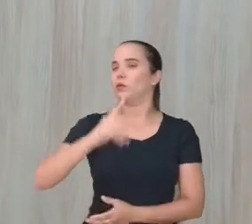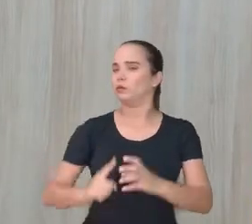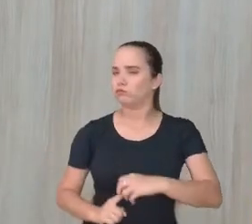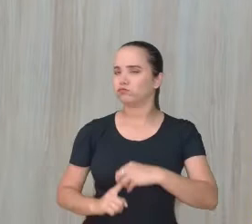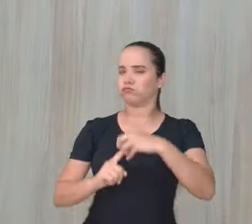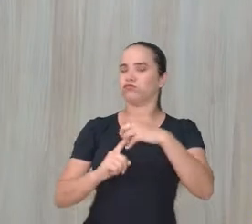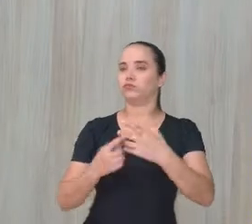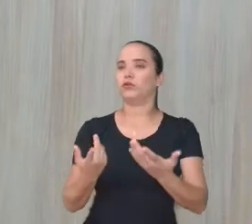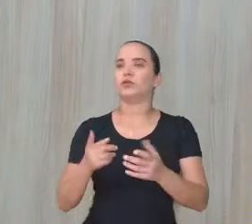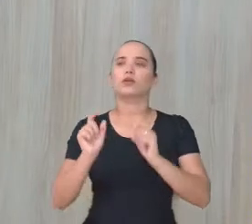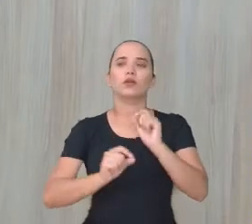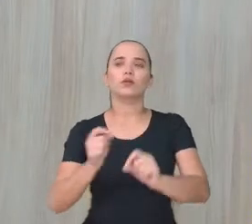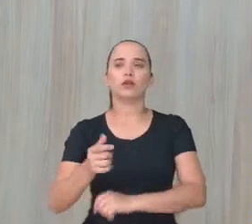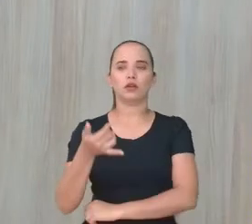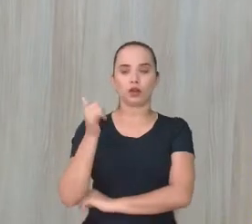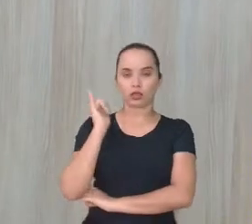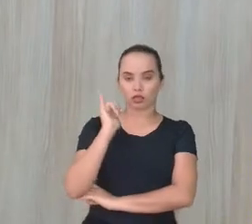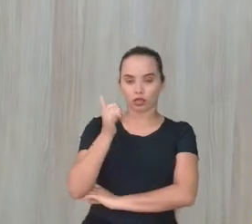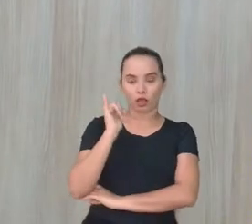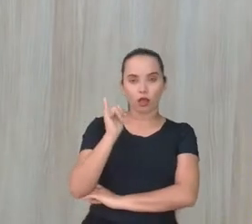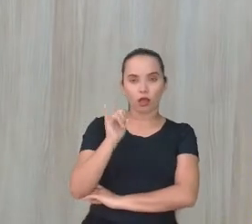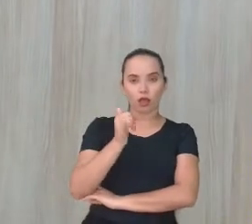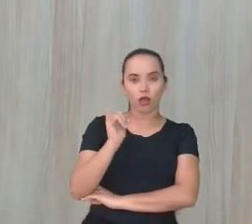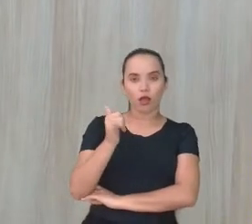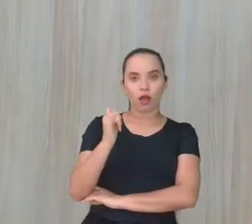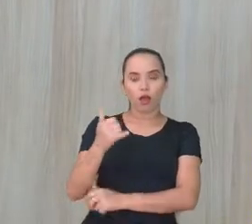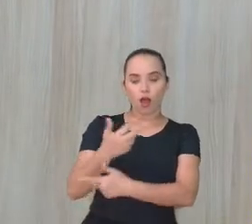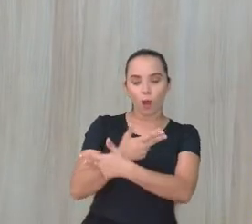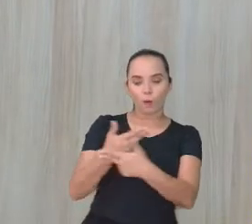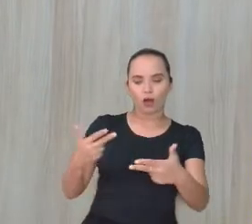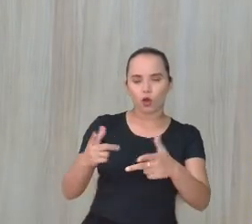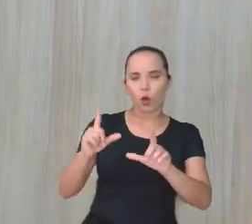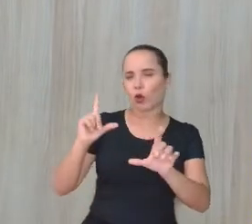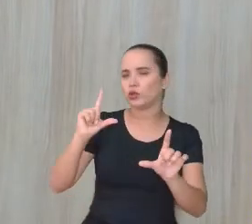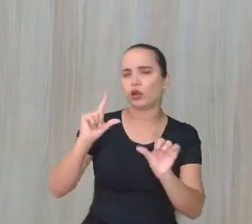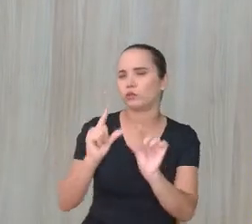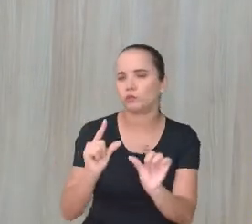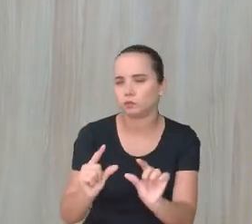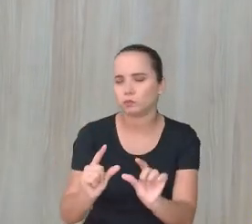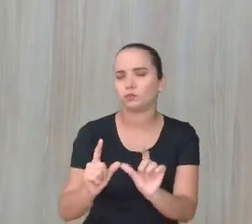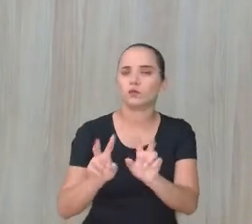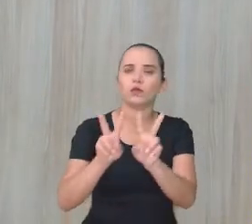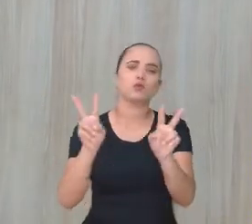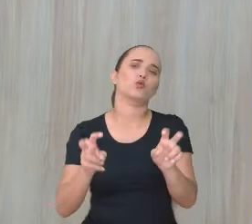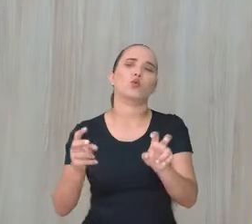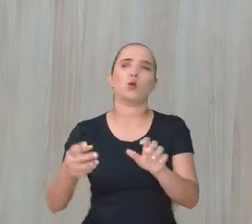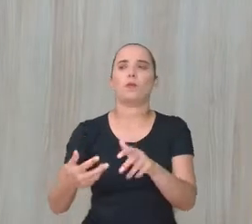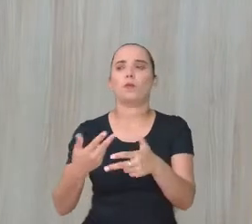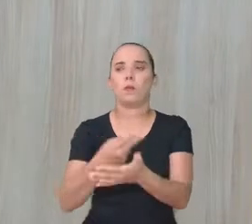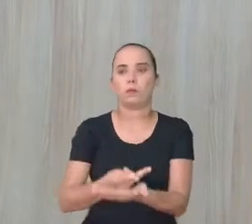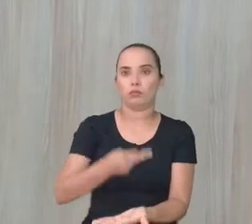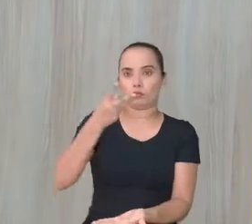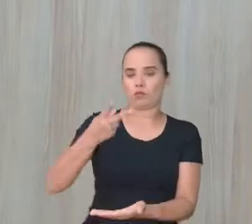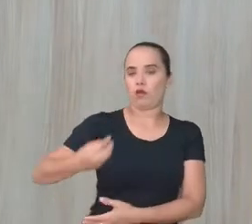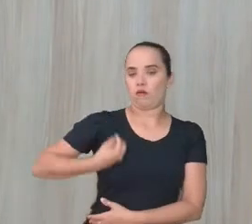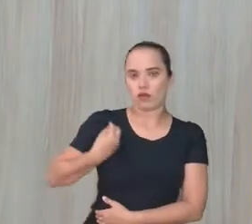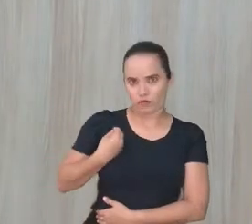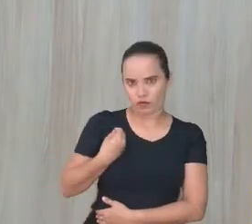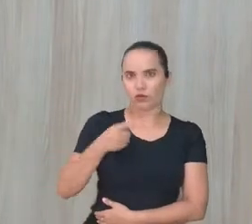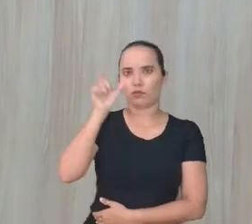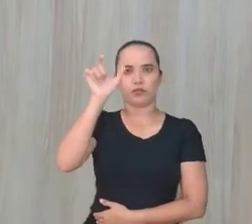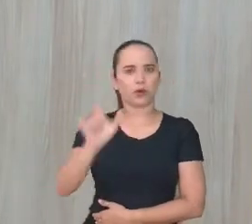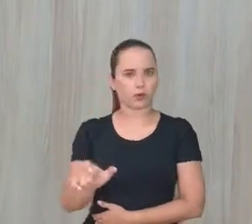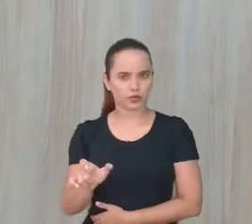narrar um breve fato, um fato específico vivido por uma pessoa. Isso é o relatar.